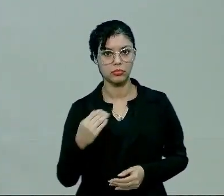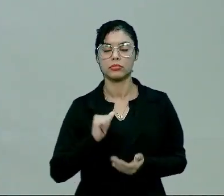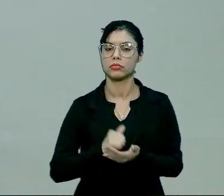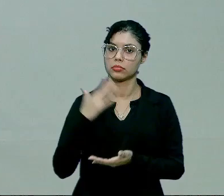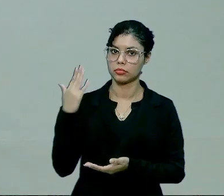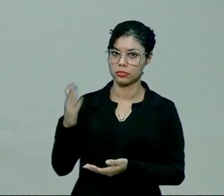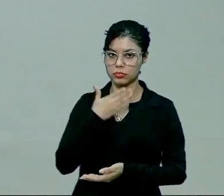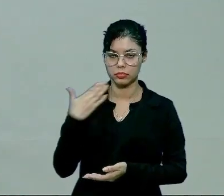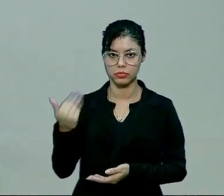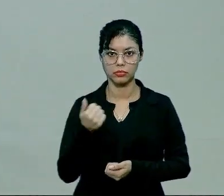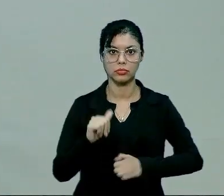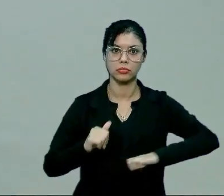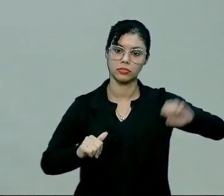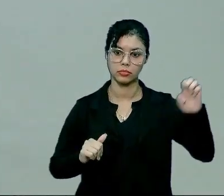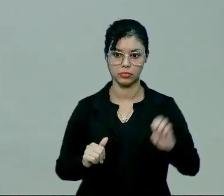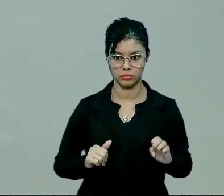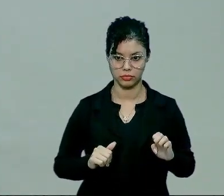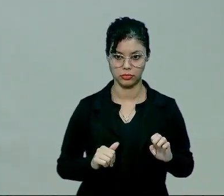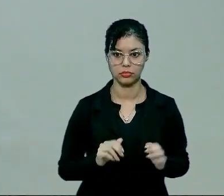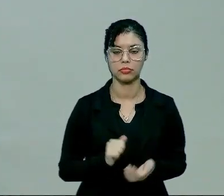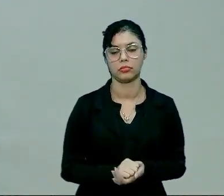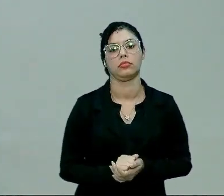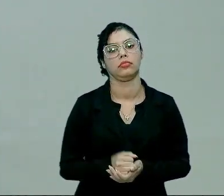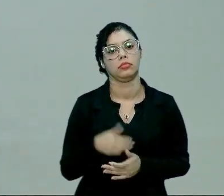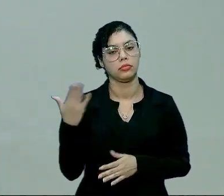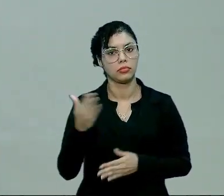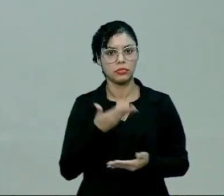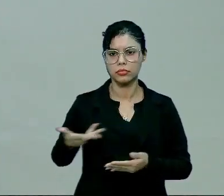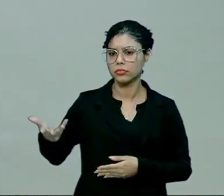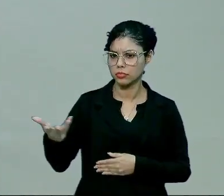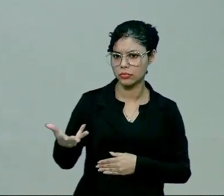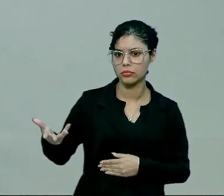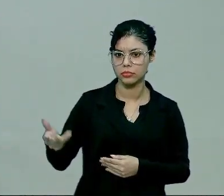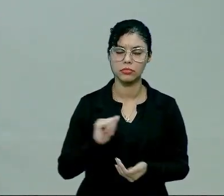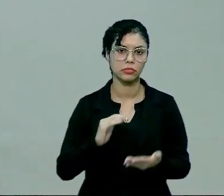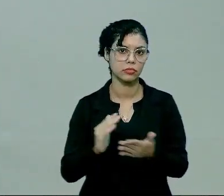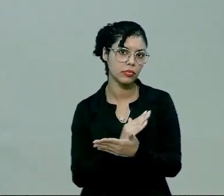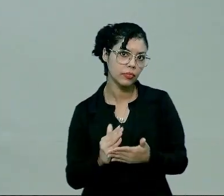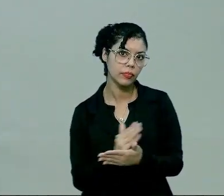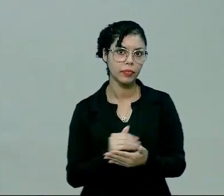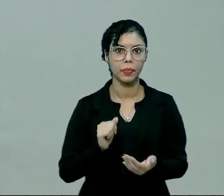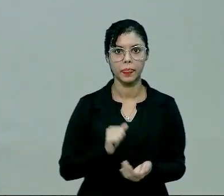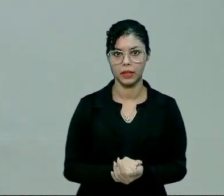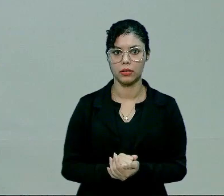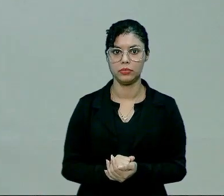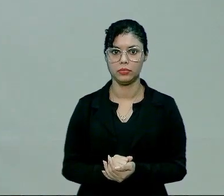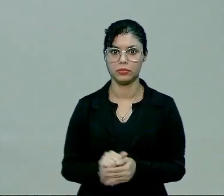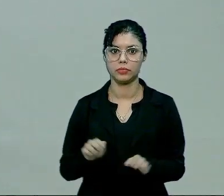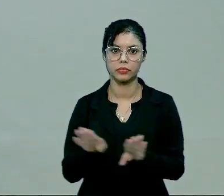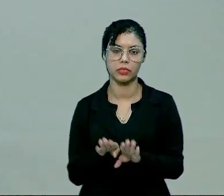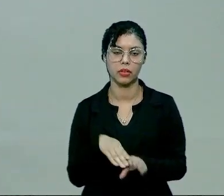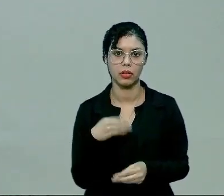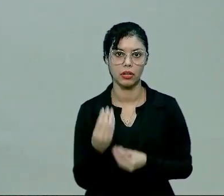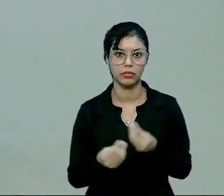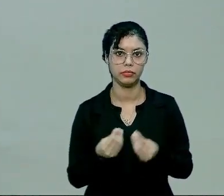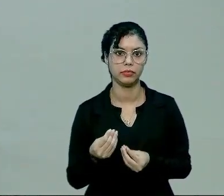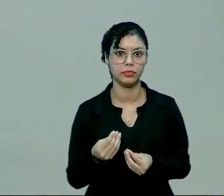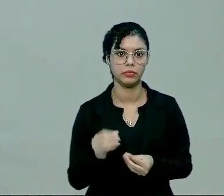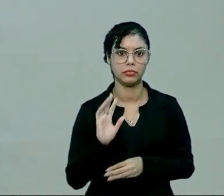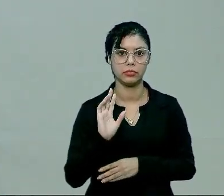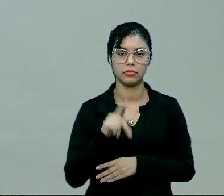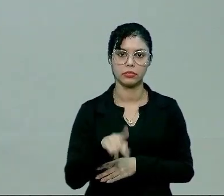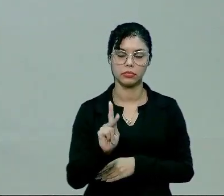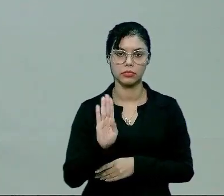tem um favorecimento de deslocamento para a esquerda. Então nós temos basicamente algumas constantes de equilíbrio, como